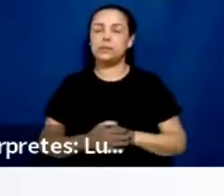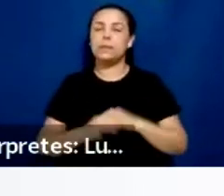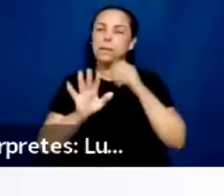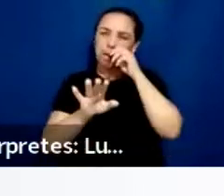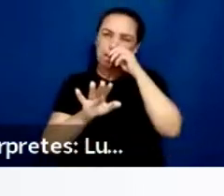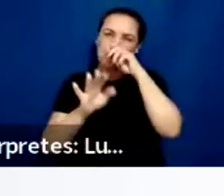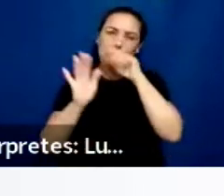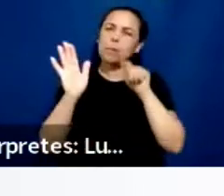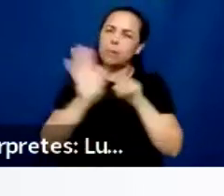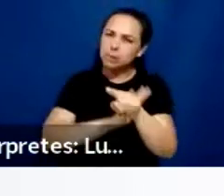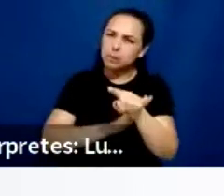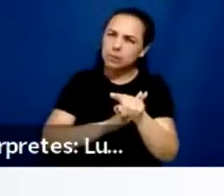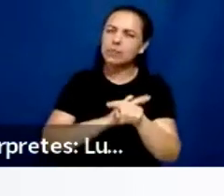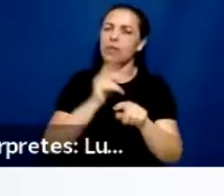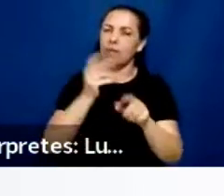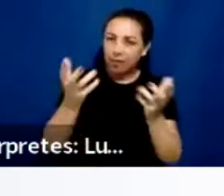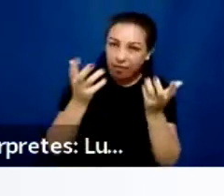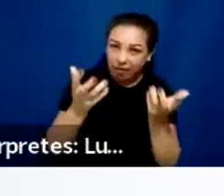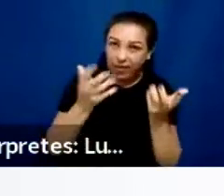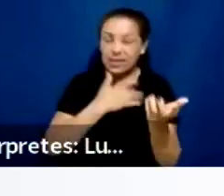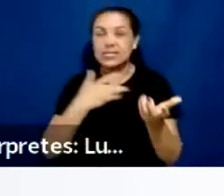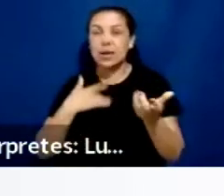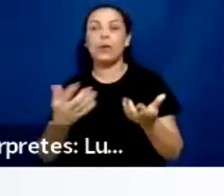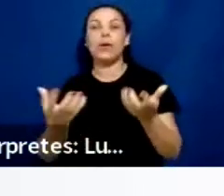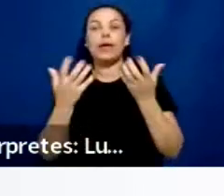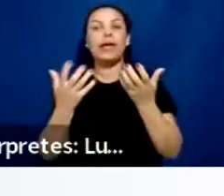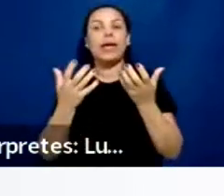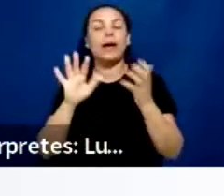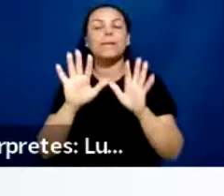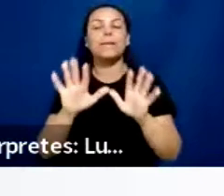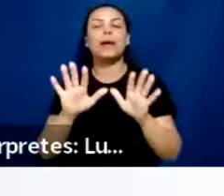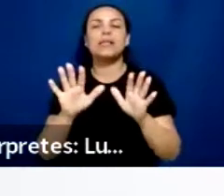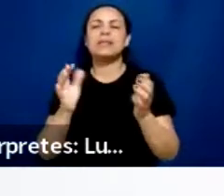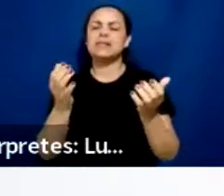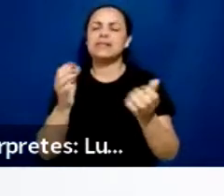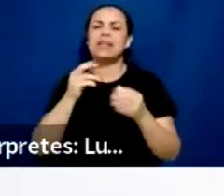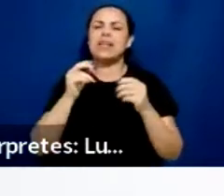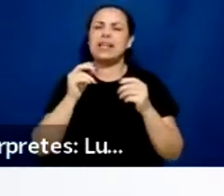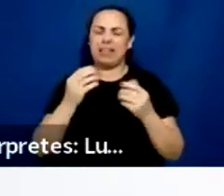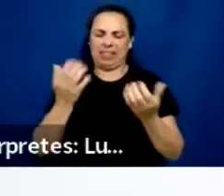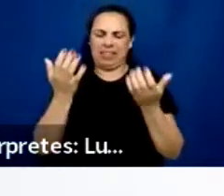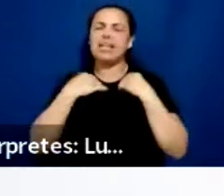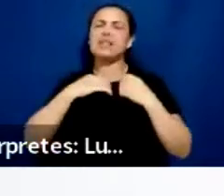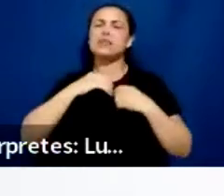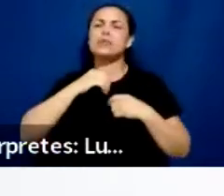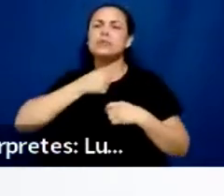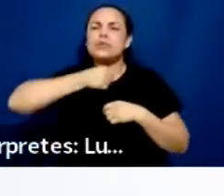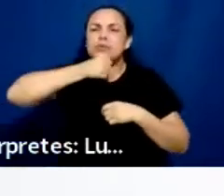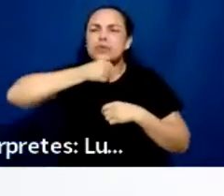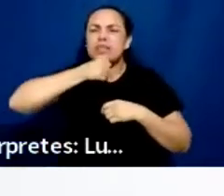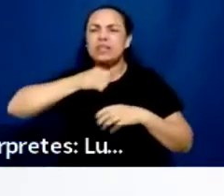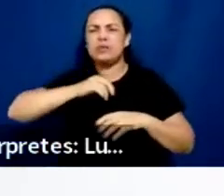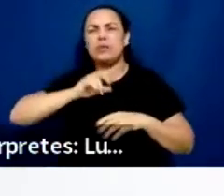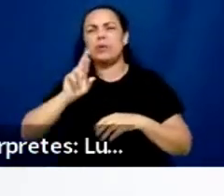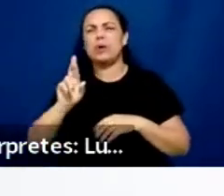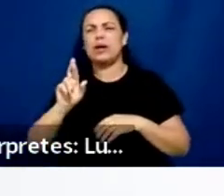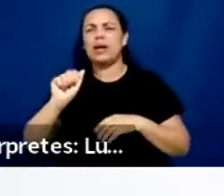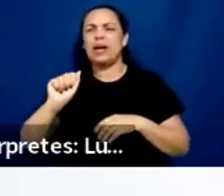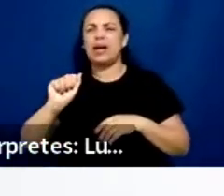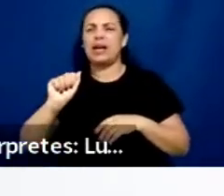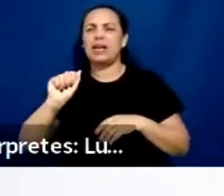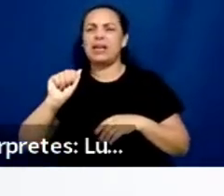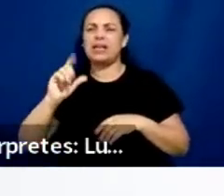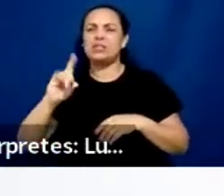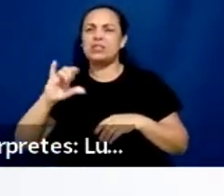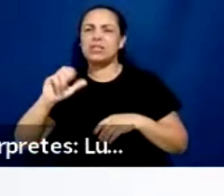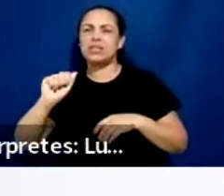saúde. Como que a gente pode reduzir a acidez do nosso organismo e a gente também combater esse excesso